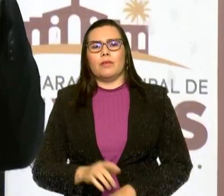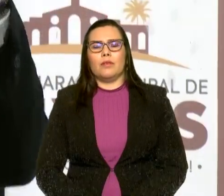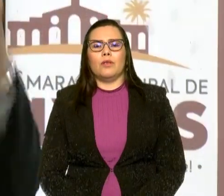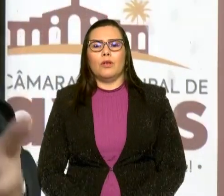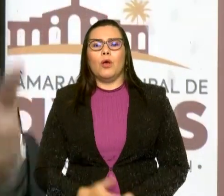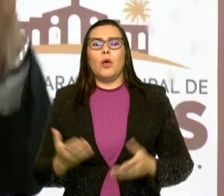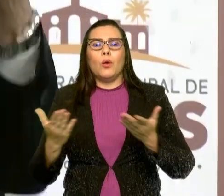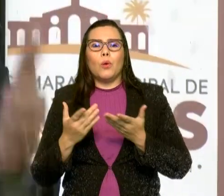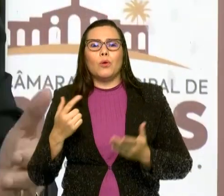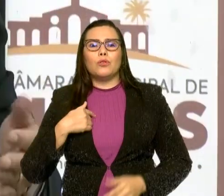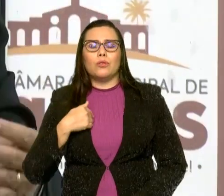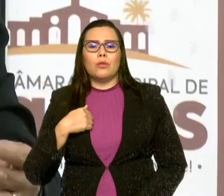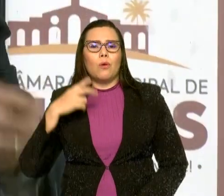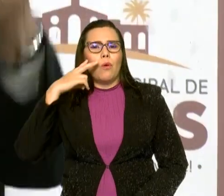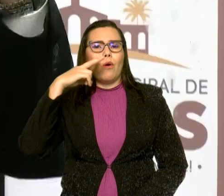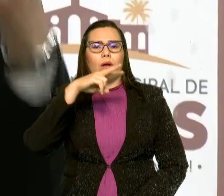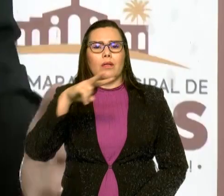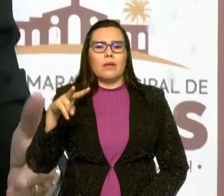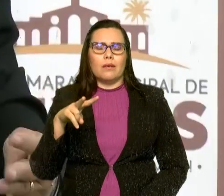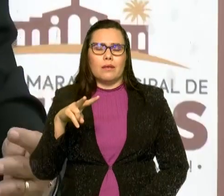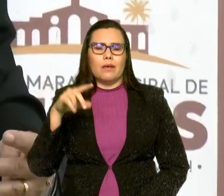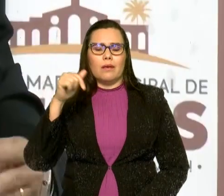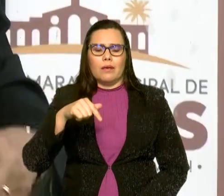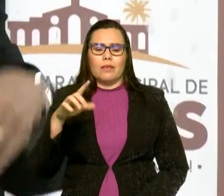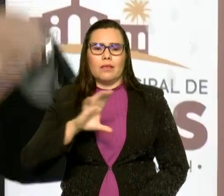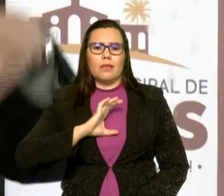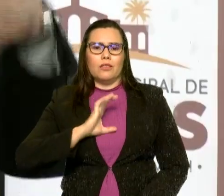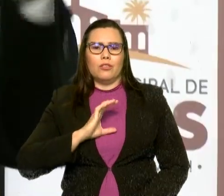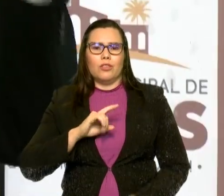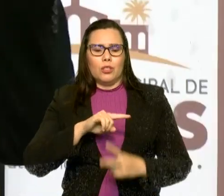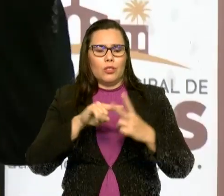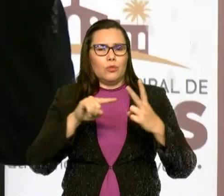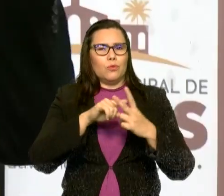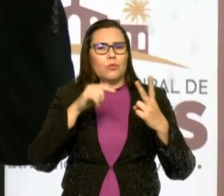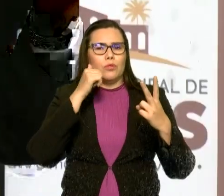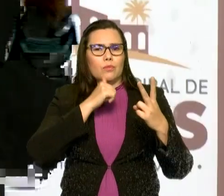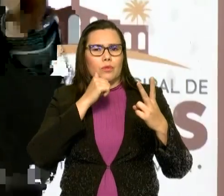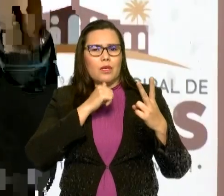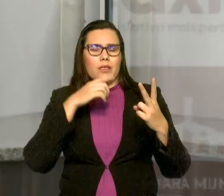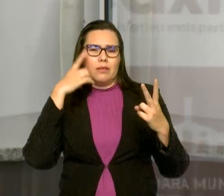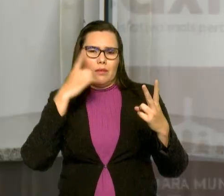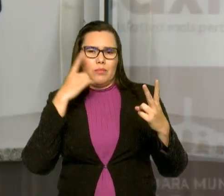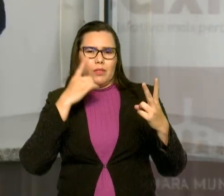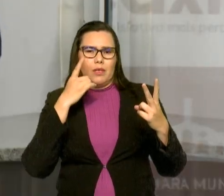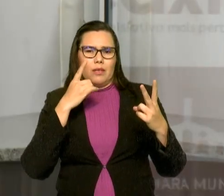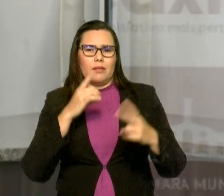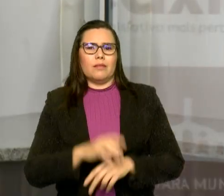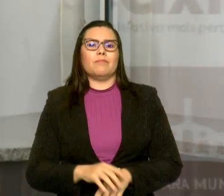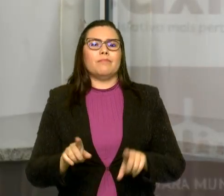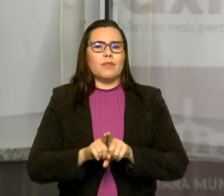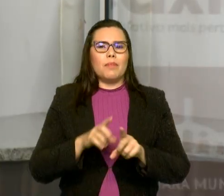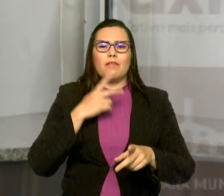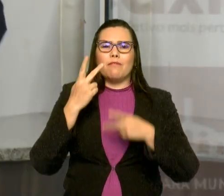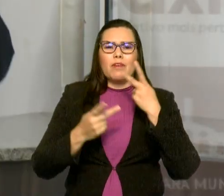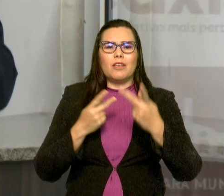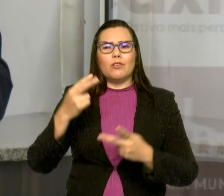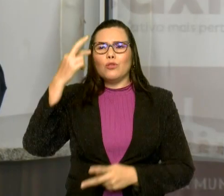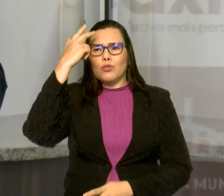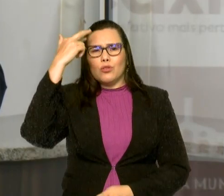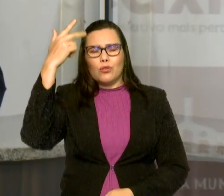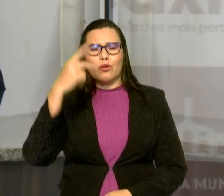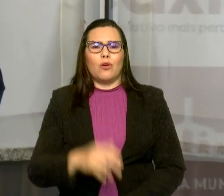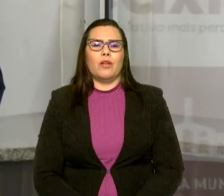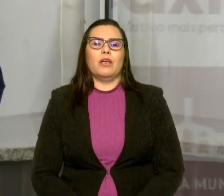duas brilhantes deputadas aqui nesta tribuna, parecendo gorjear, contando a mesma história de esperança e de